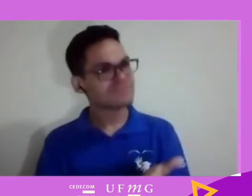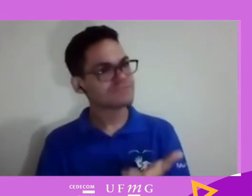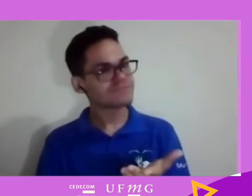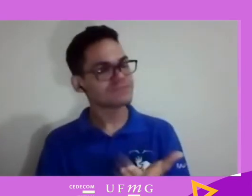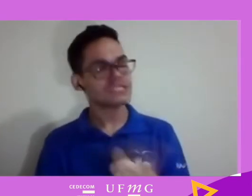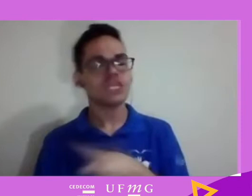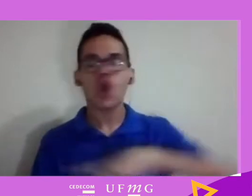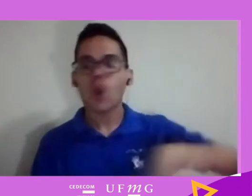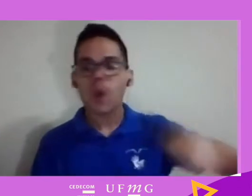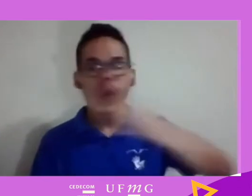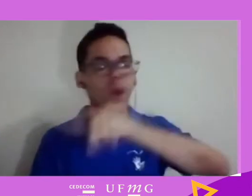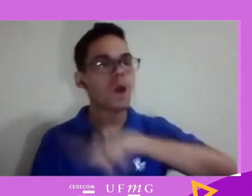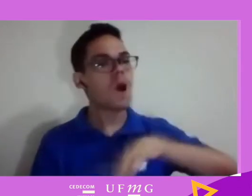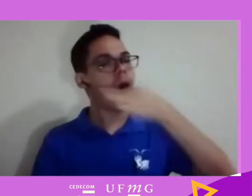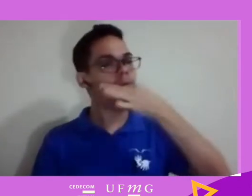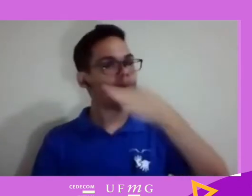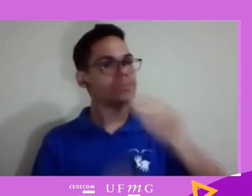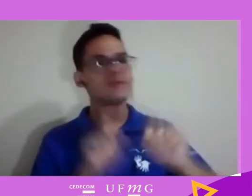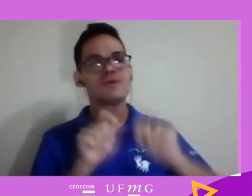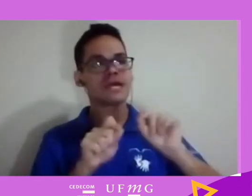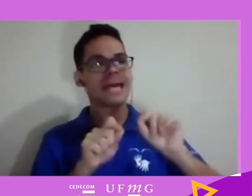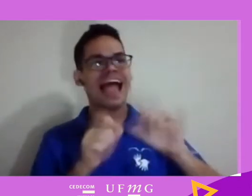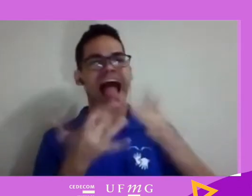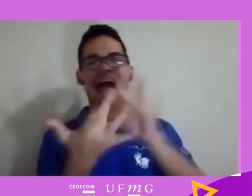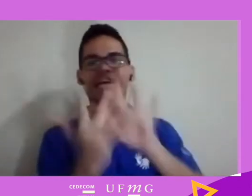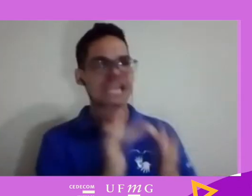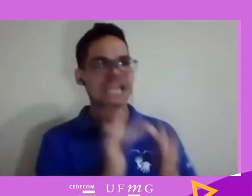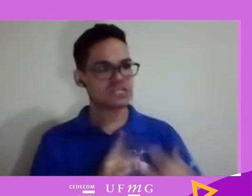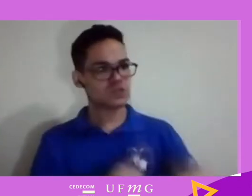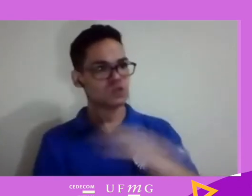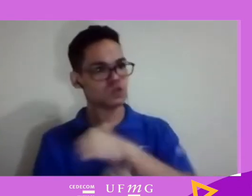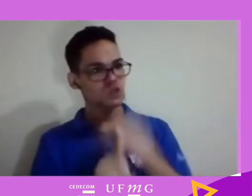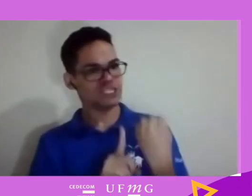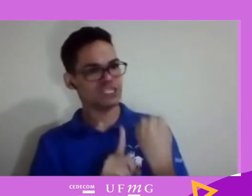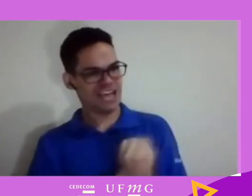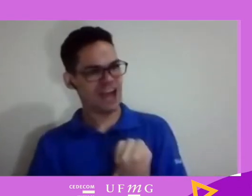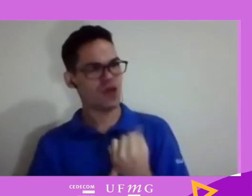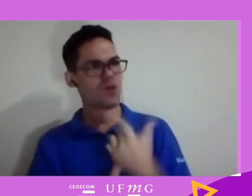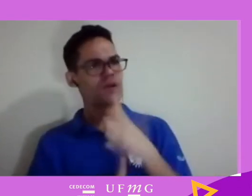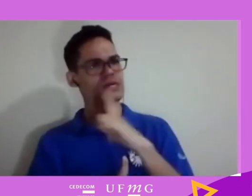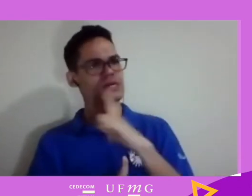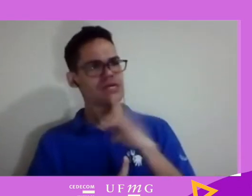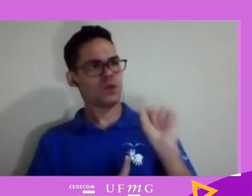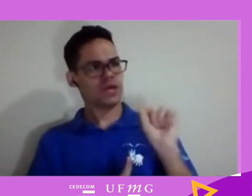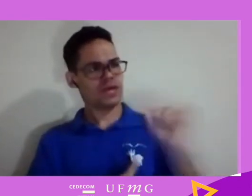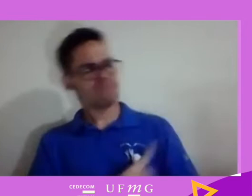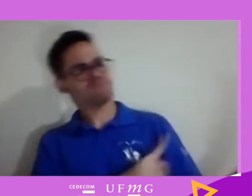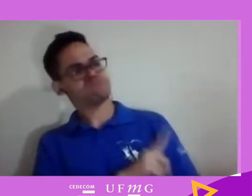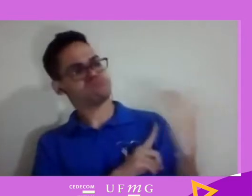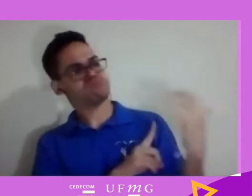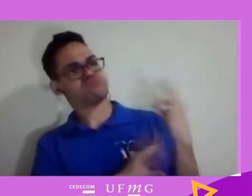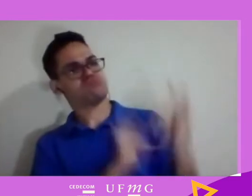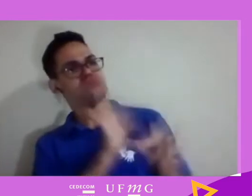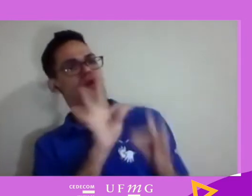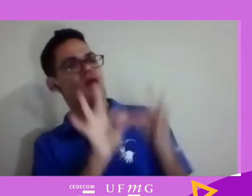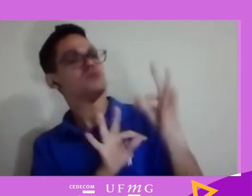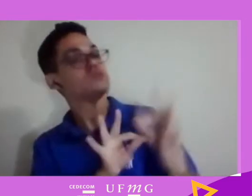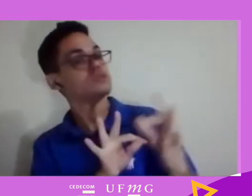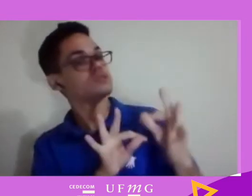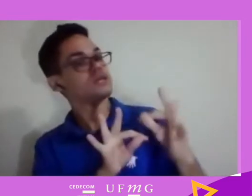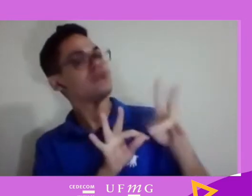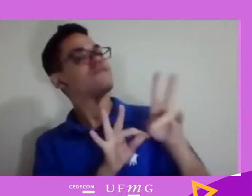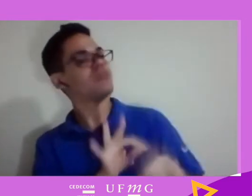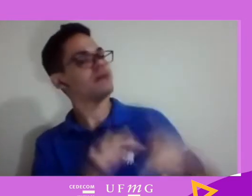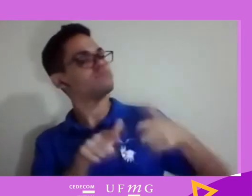para frente, na minha opinião, é que essas formas de interação social, que são cada vez mais permeadas pelas